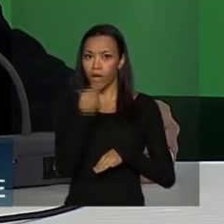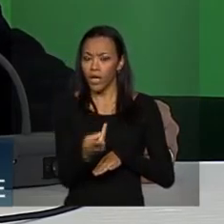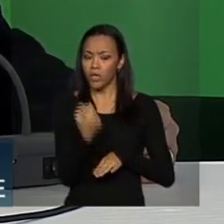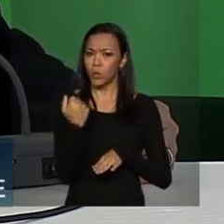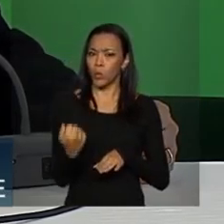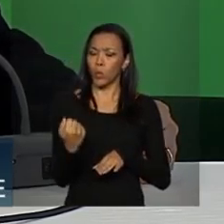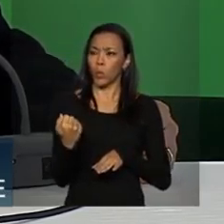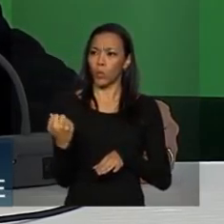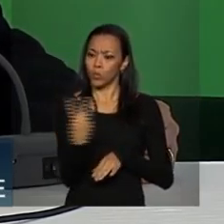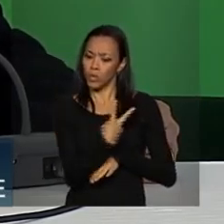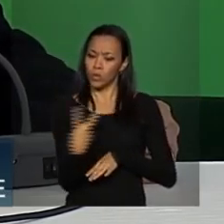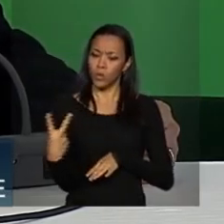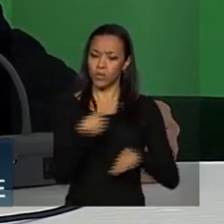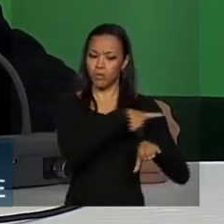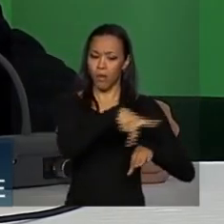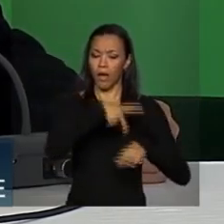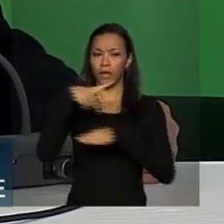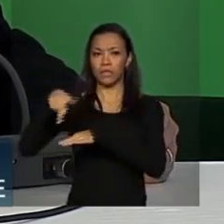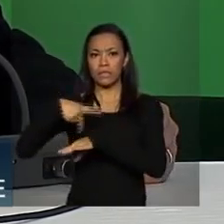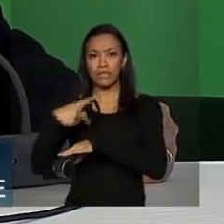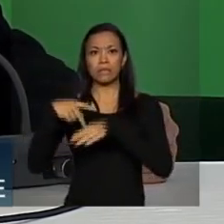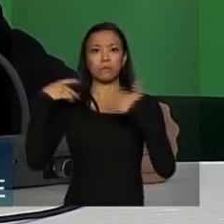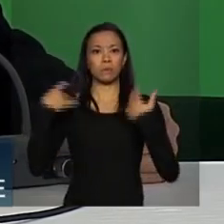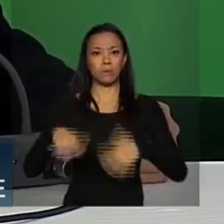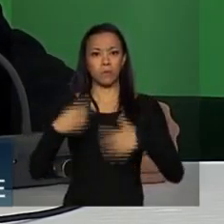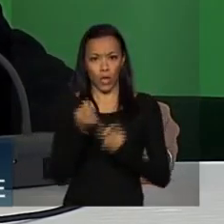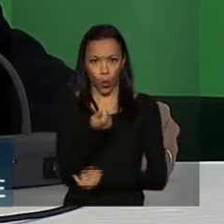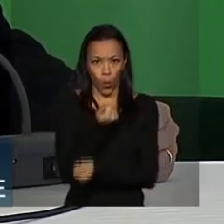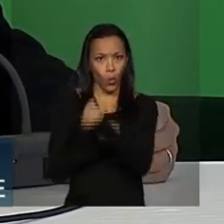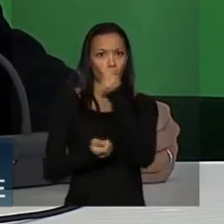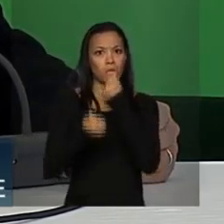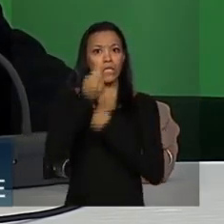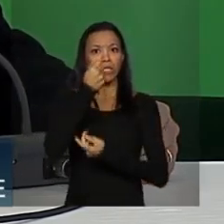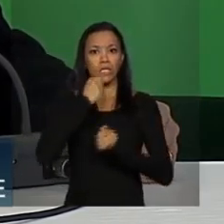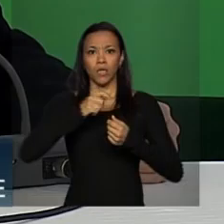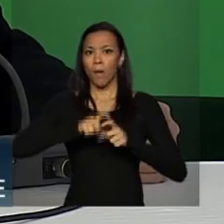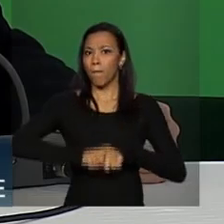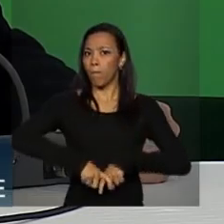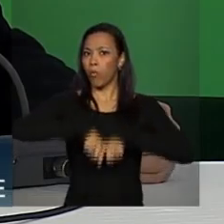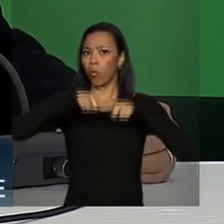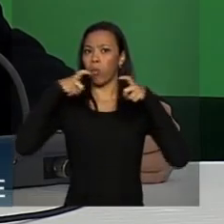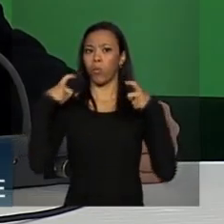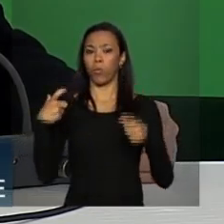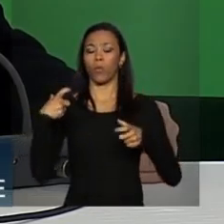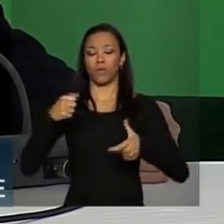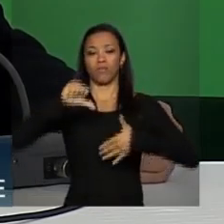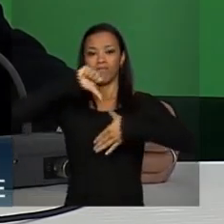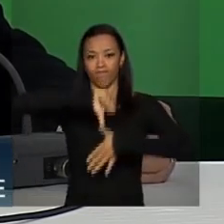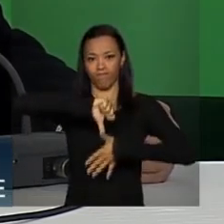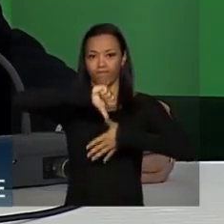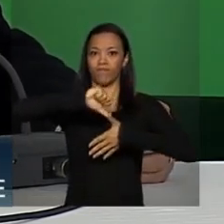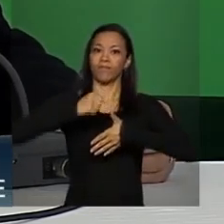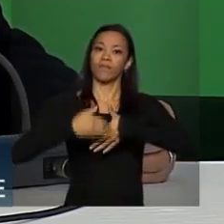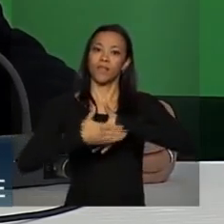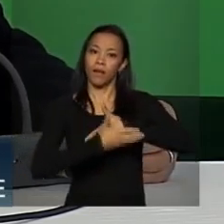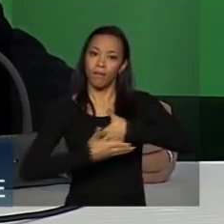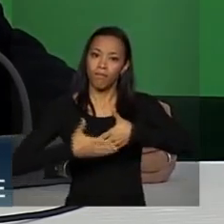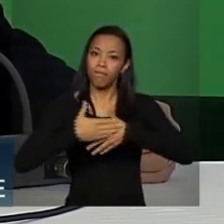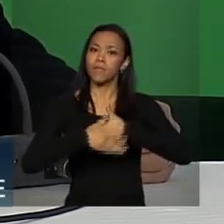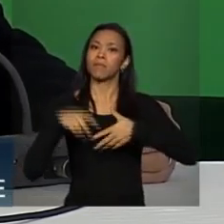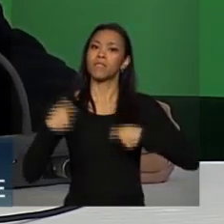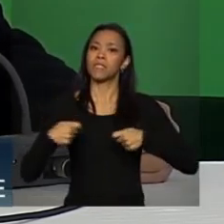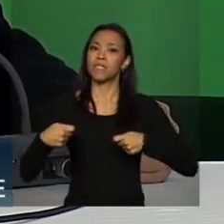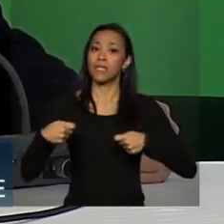maiores economias da América Latina, que elas devem, portanto, trabalhar mais em conjunto,